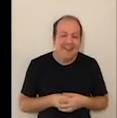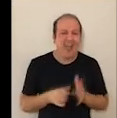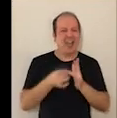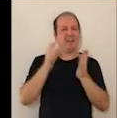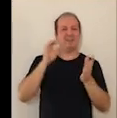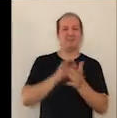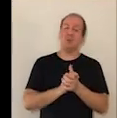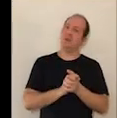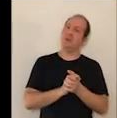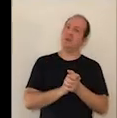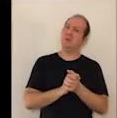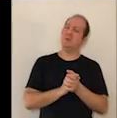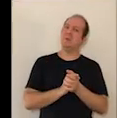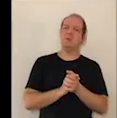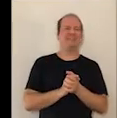A esposa? É.